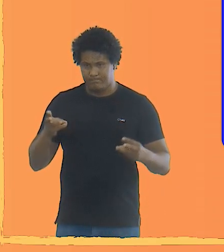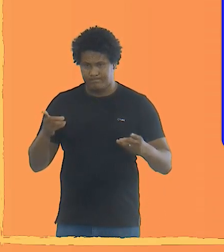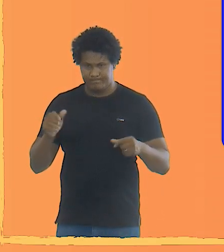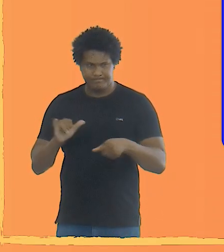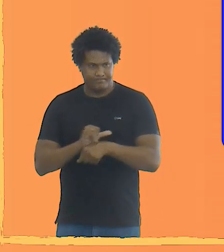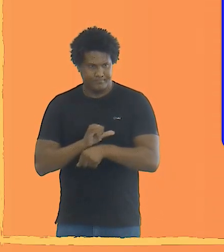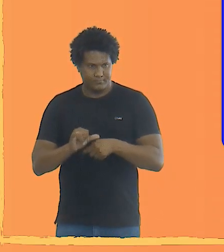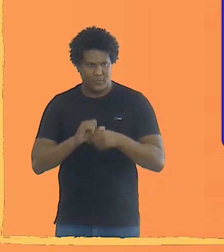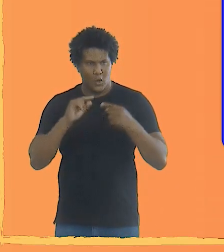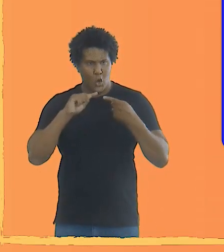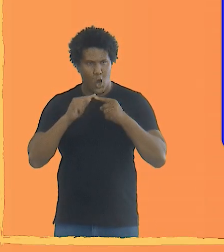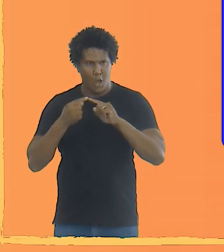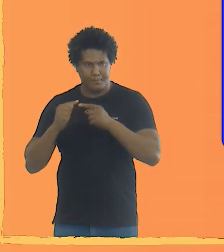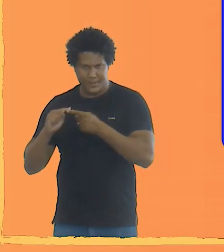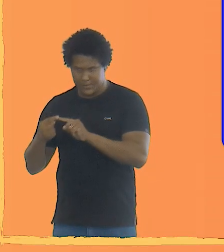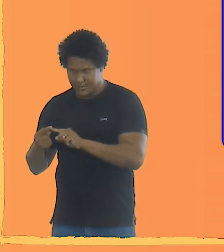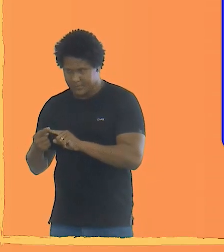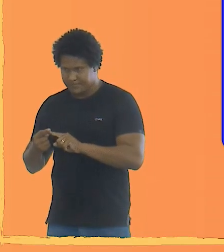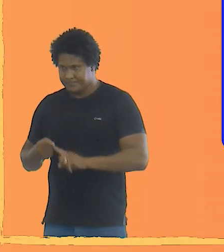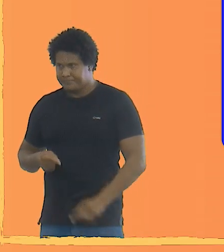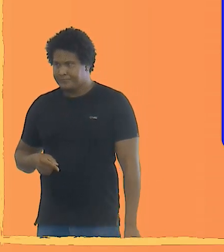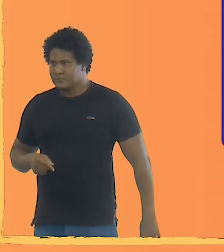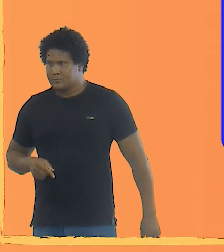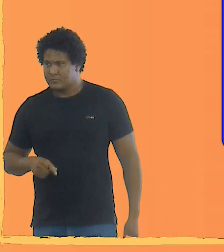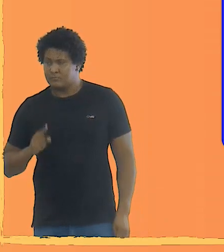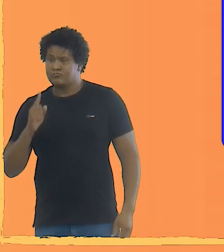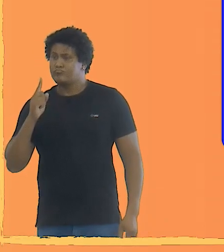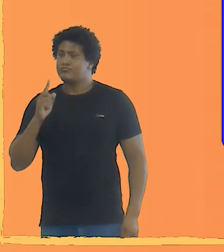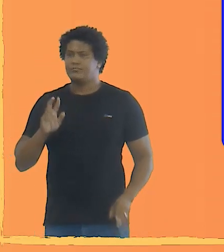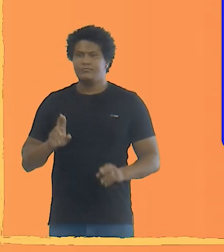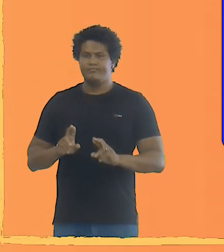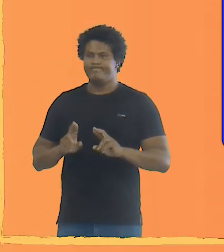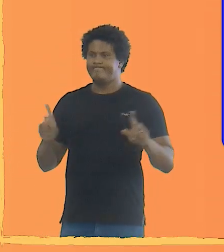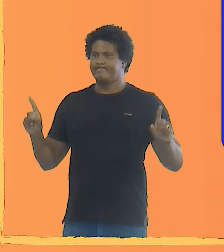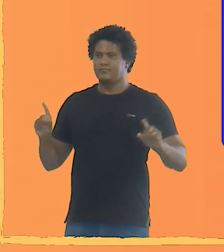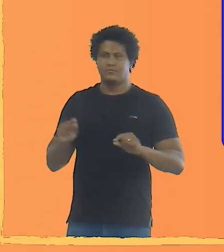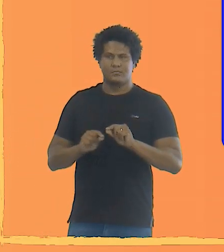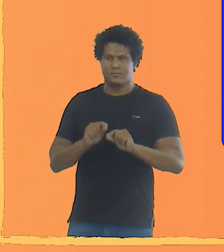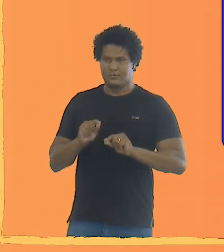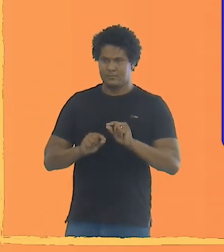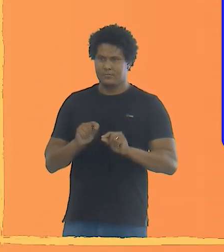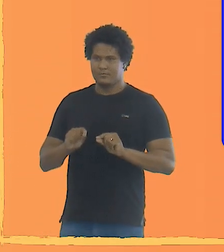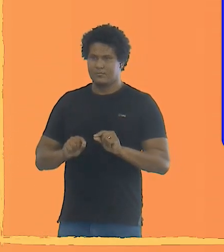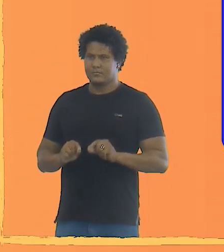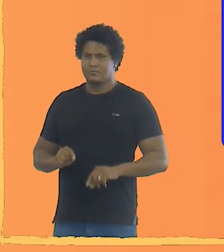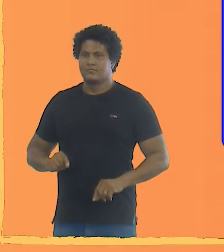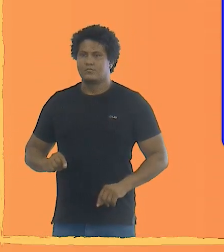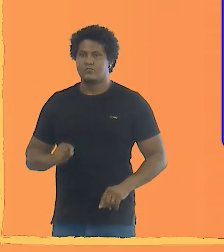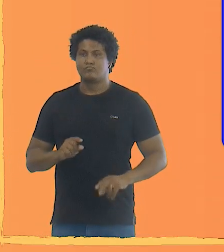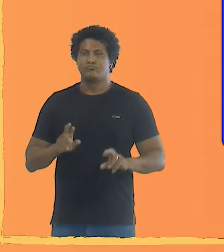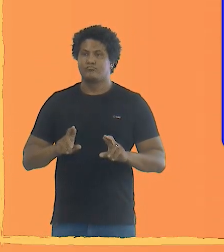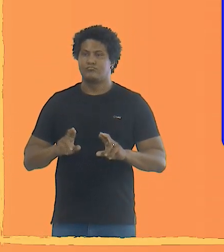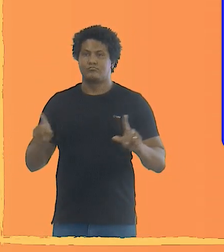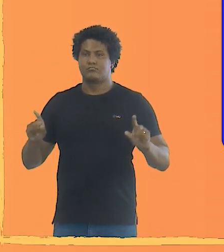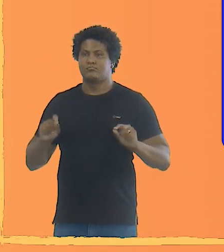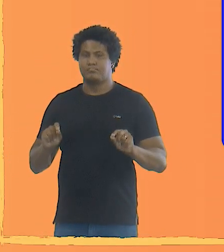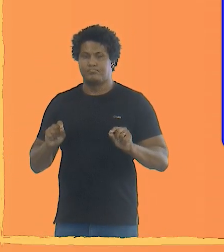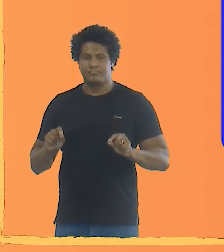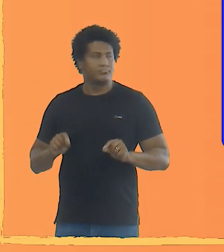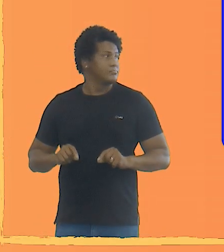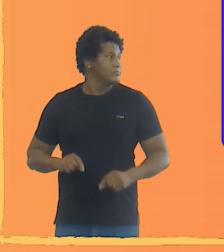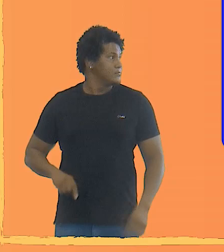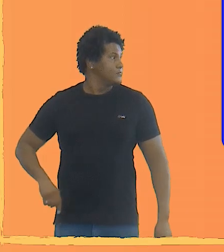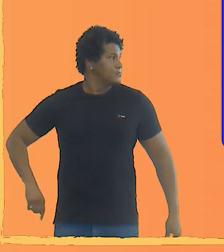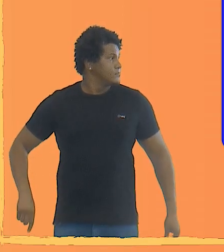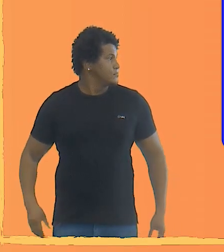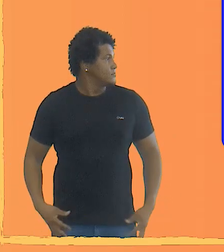combinatória. Só que essa questão tem um diferencial. Qual é o diferencial? O diferencial é o seguinte: eu estou sem um retorno aqui, tá, gente?